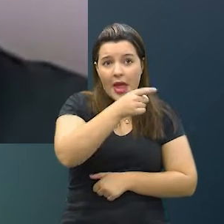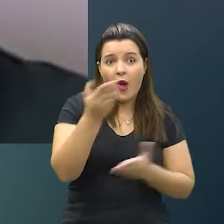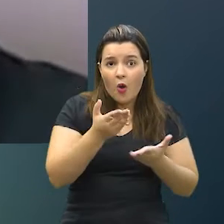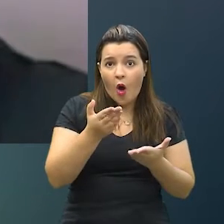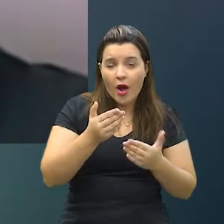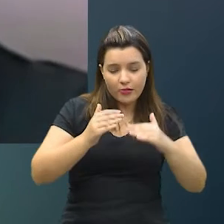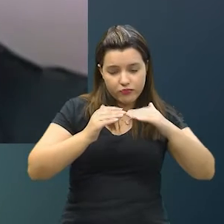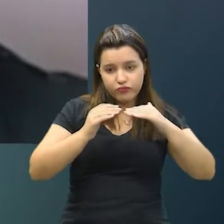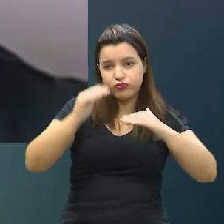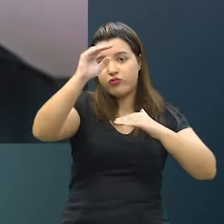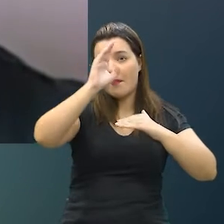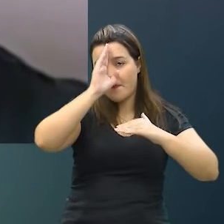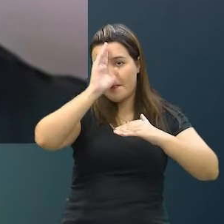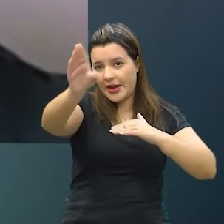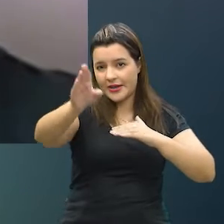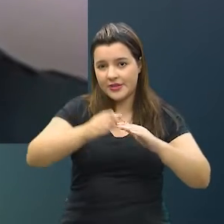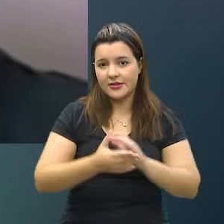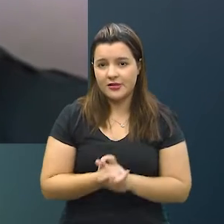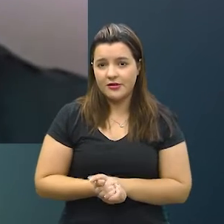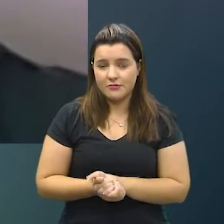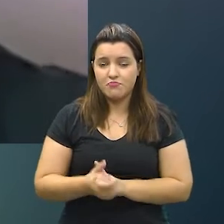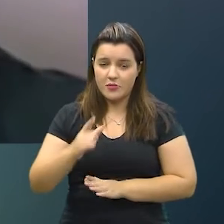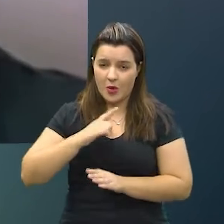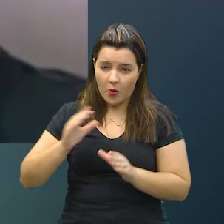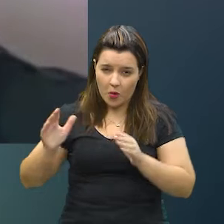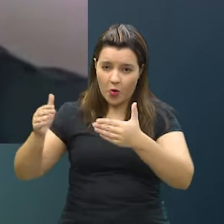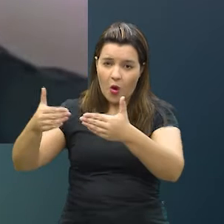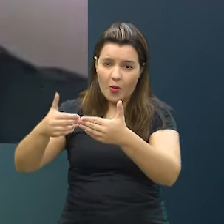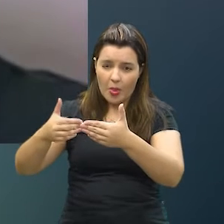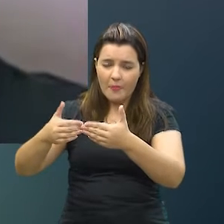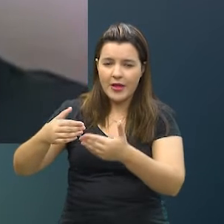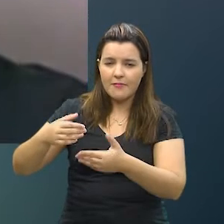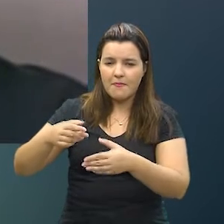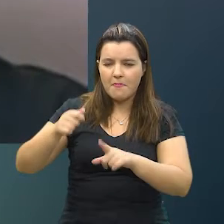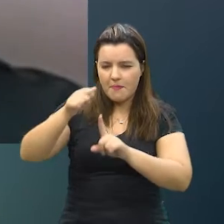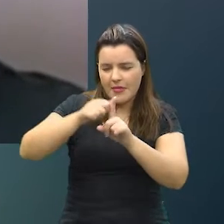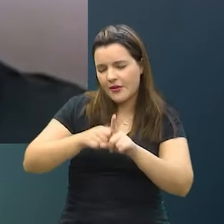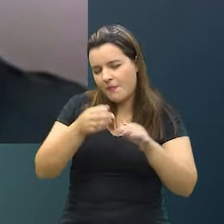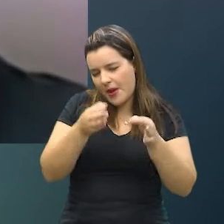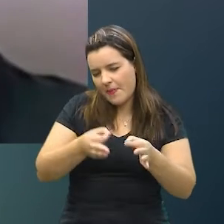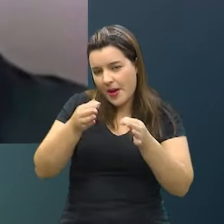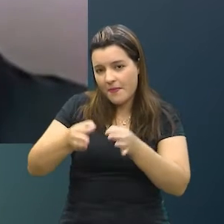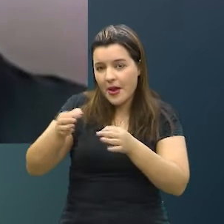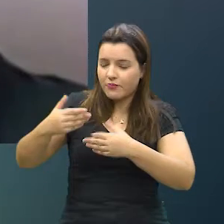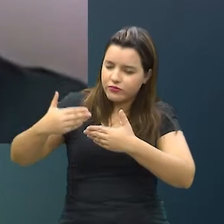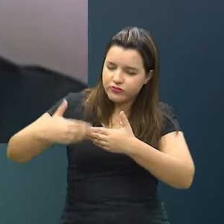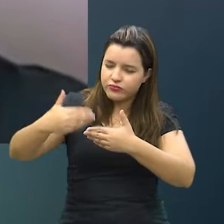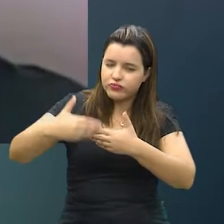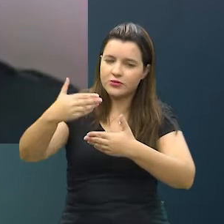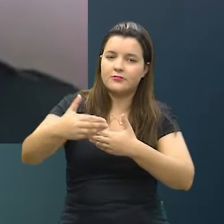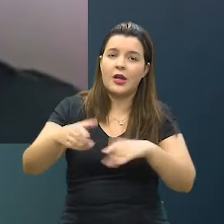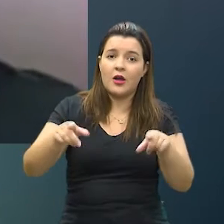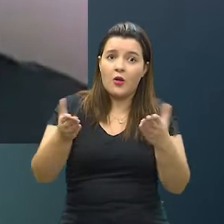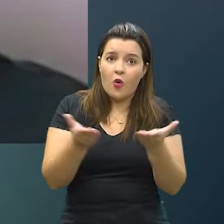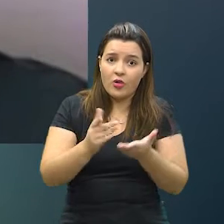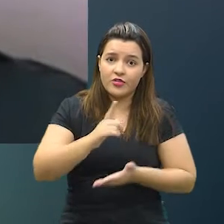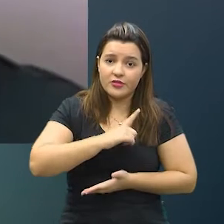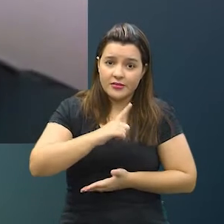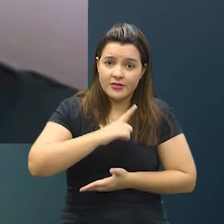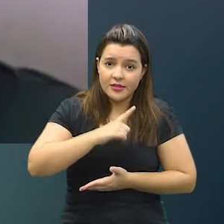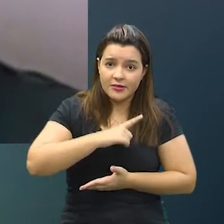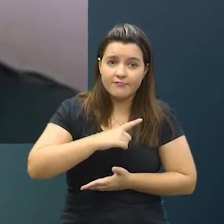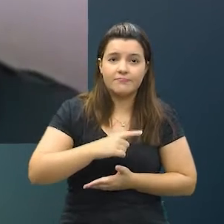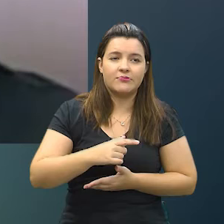nosso carro-chefe. Além dos condomínios que a gente mantém fixo, que são mensal, que tem a periodicidade normal, hoje a gente consegue